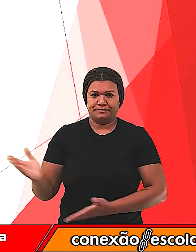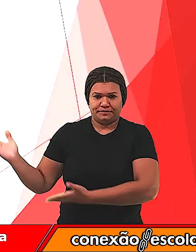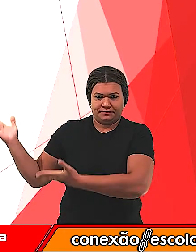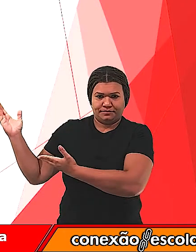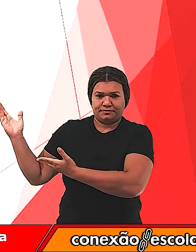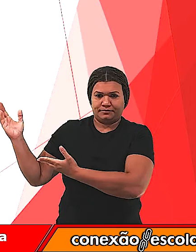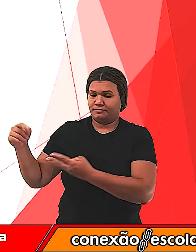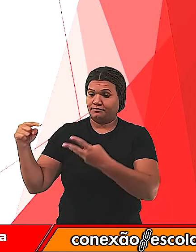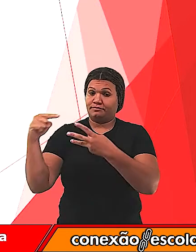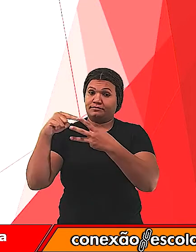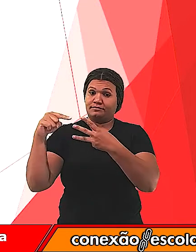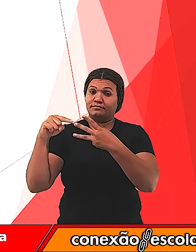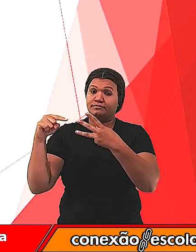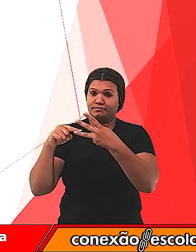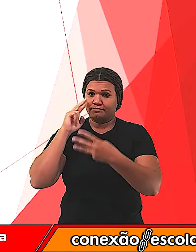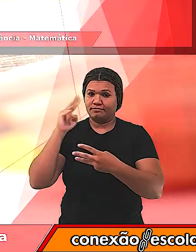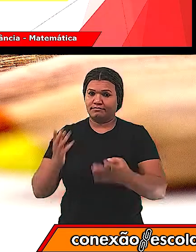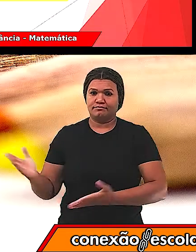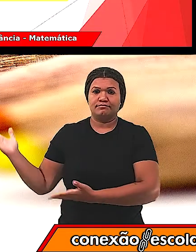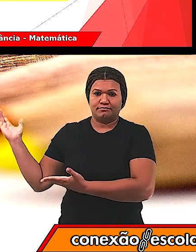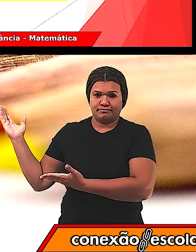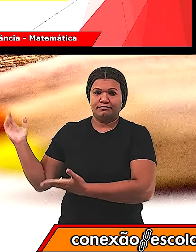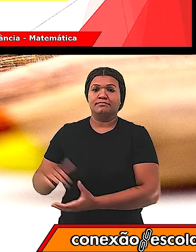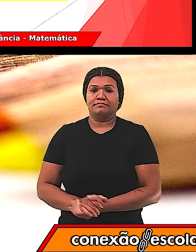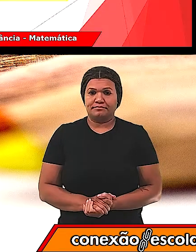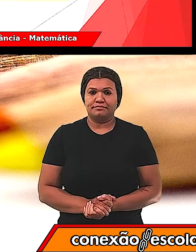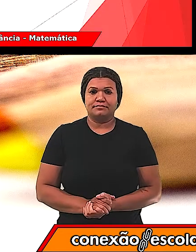subtraindo, resto ou diferença.